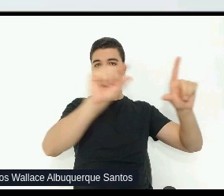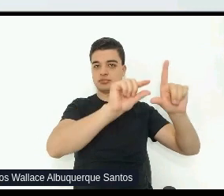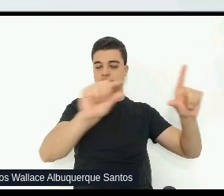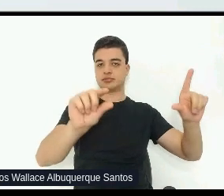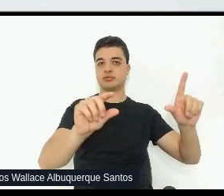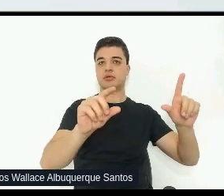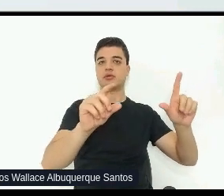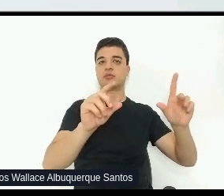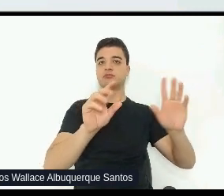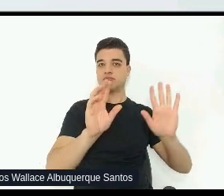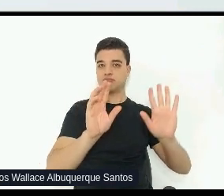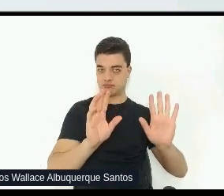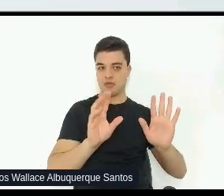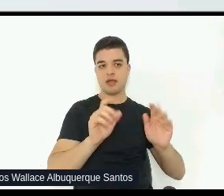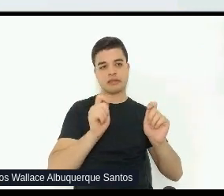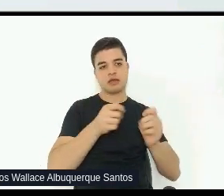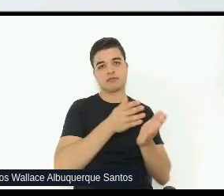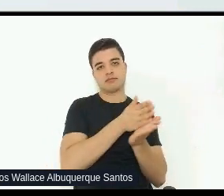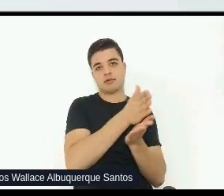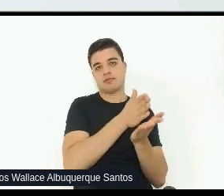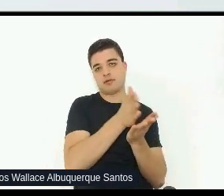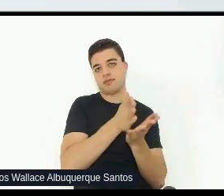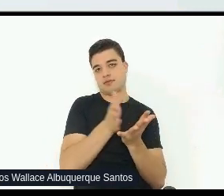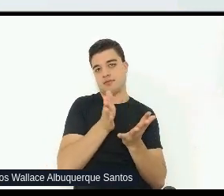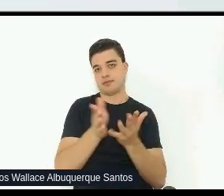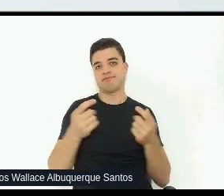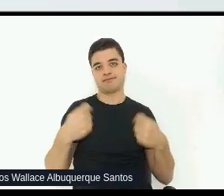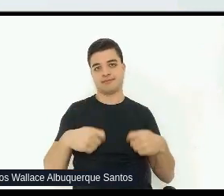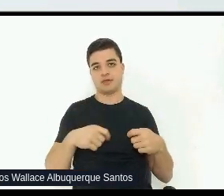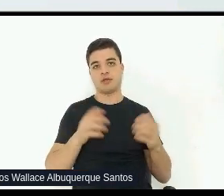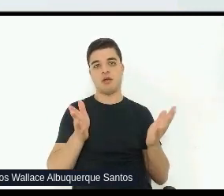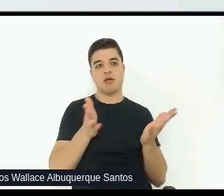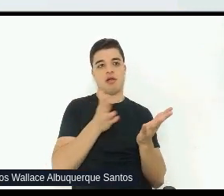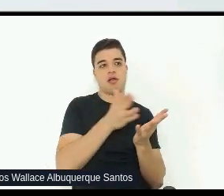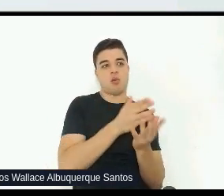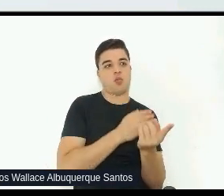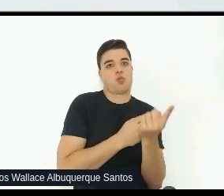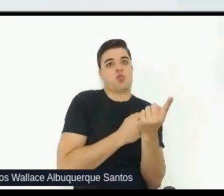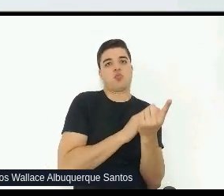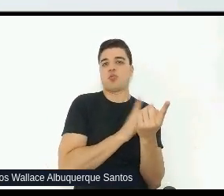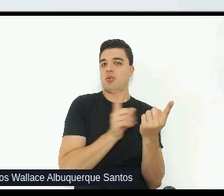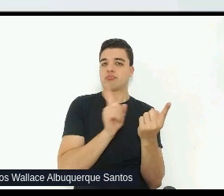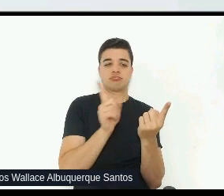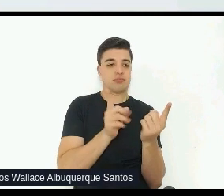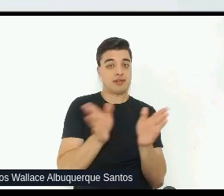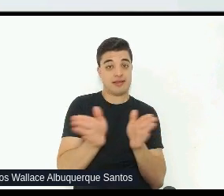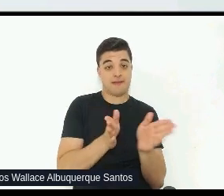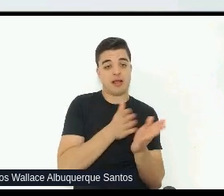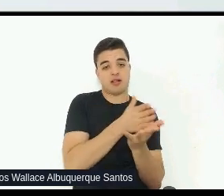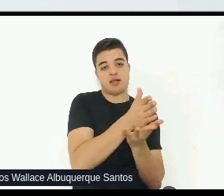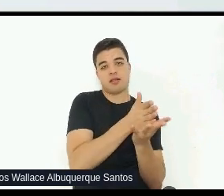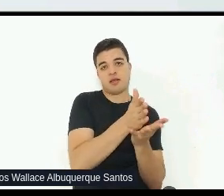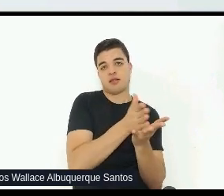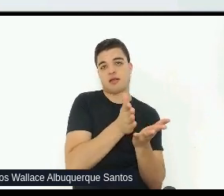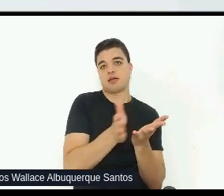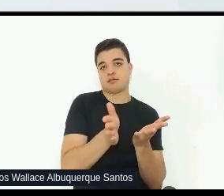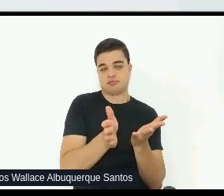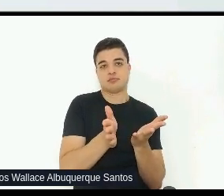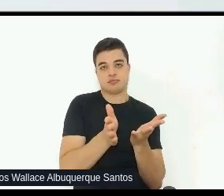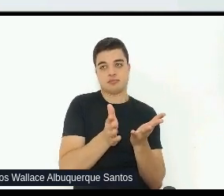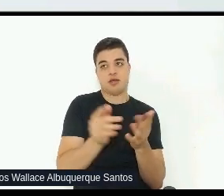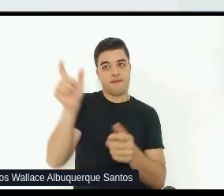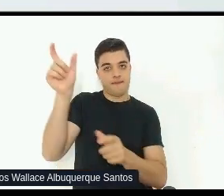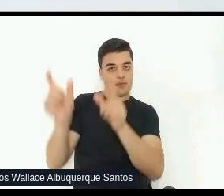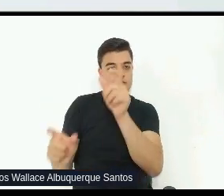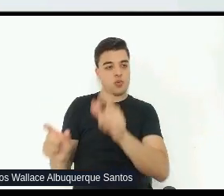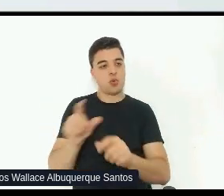dar alternativas para o nosso usuário. Acho que alternativas é uma palavra muito chave dentro da acessibilidade. A gente tem que dar possibilidades, alternativas